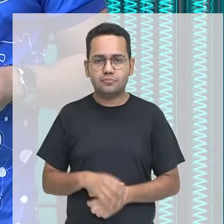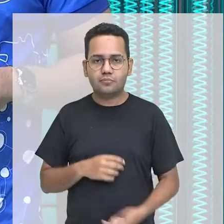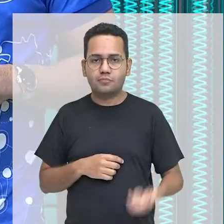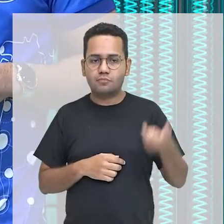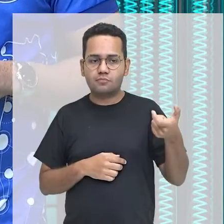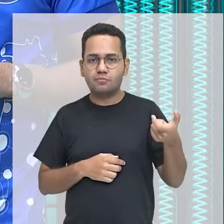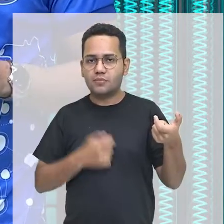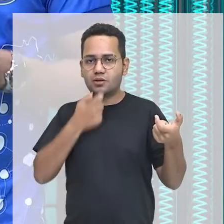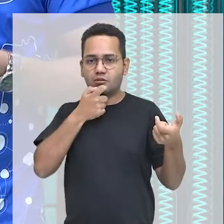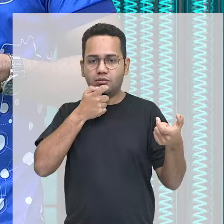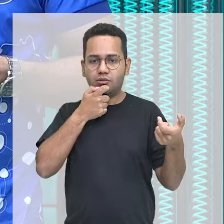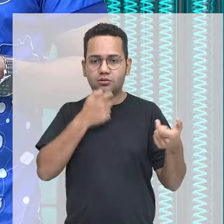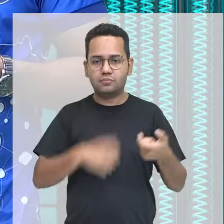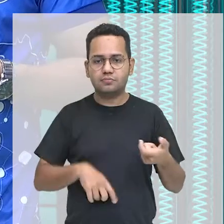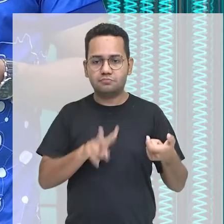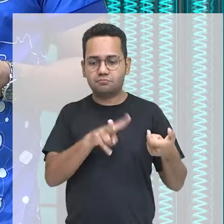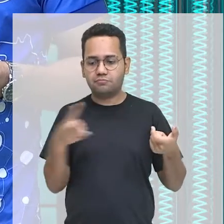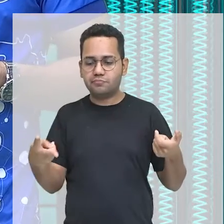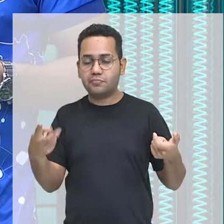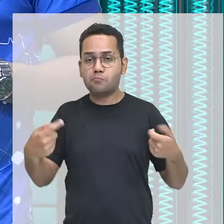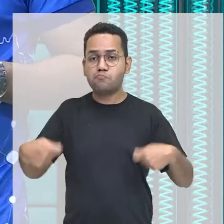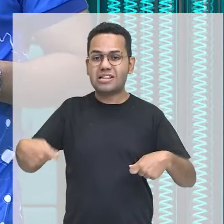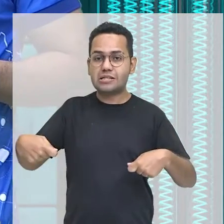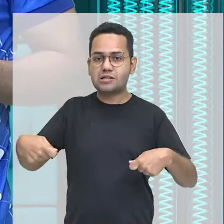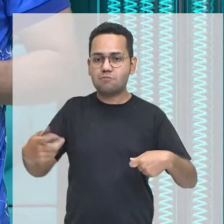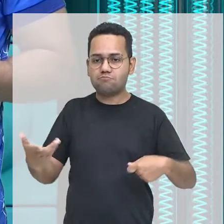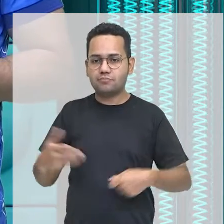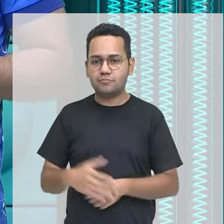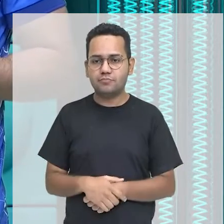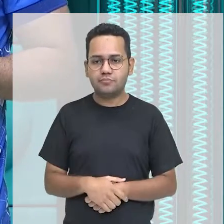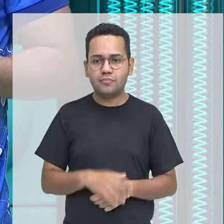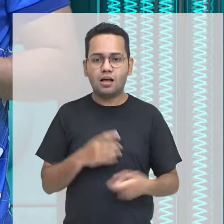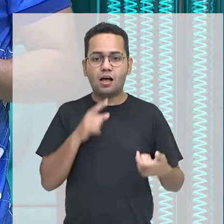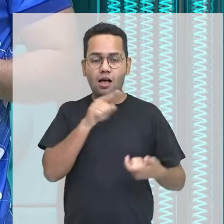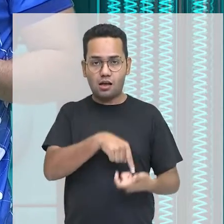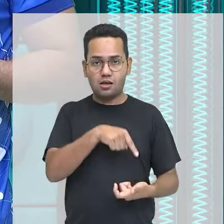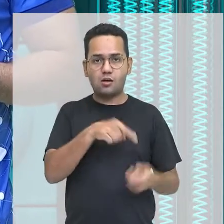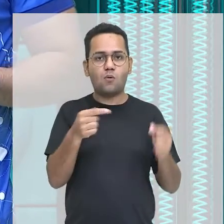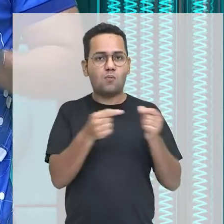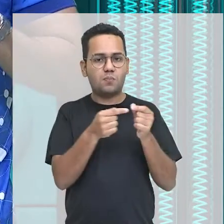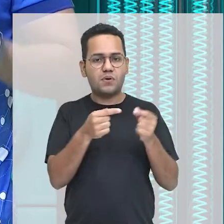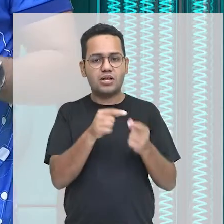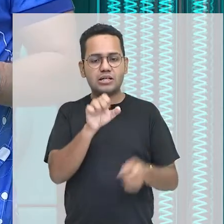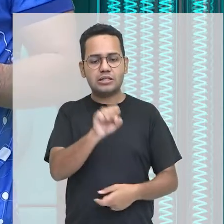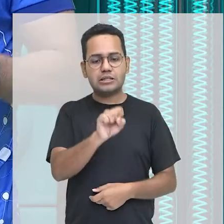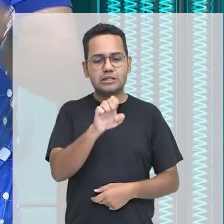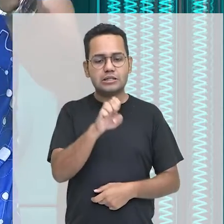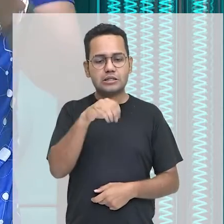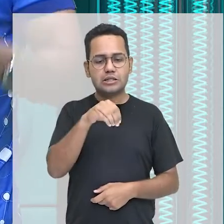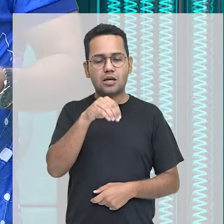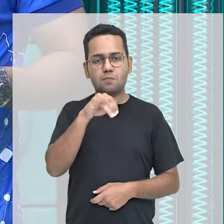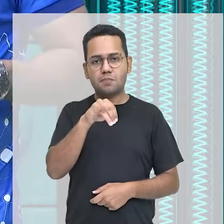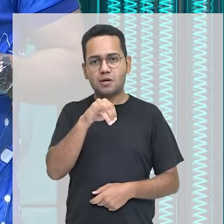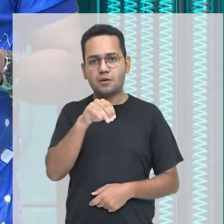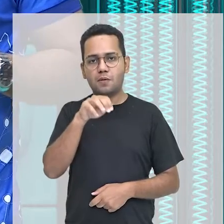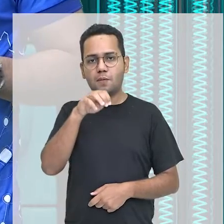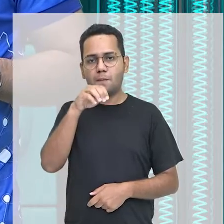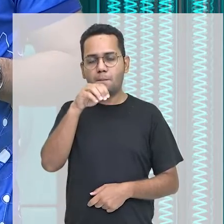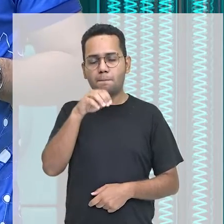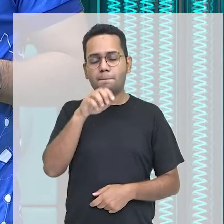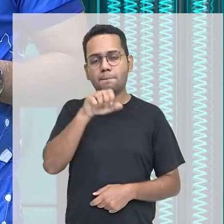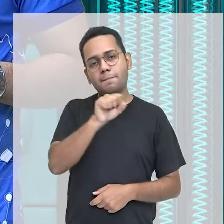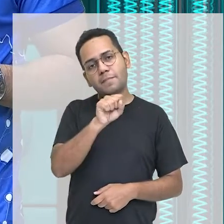to, ele vai indicar necessidade. Esse verbo aqui, gente, ele é um semimodal também, tá? Ele é um verbo modal, porque nós estamos